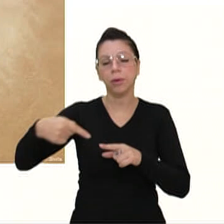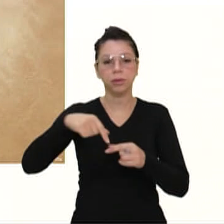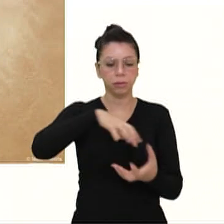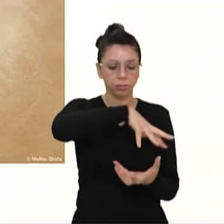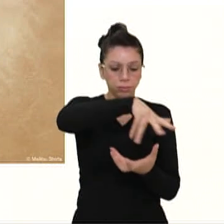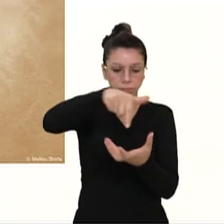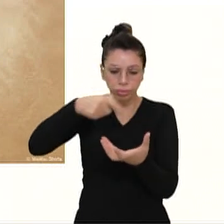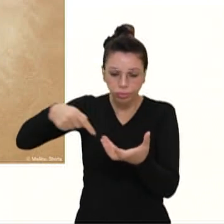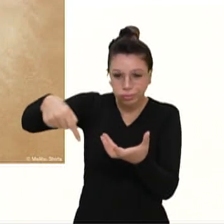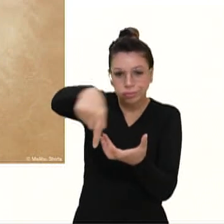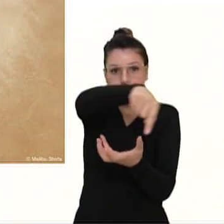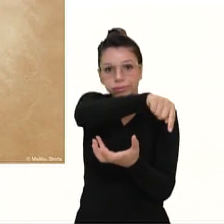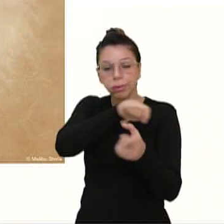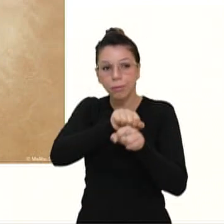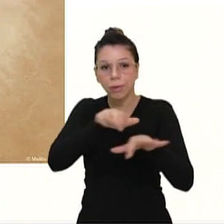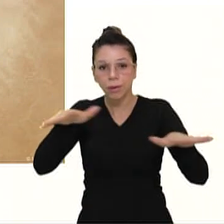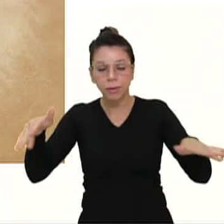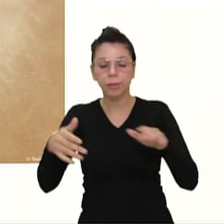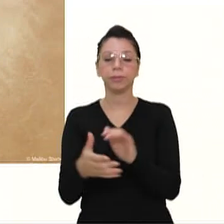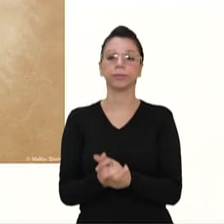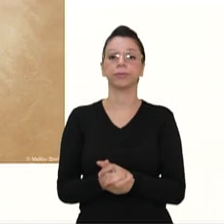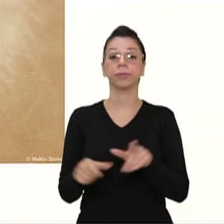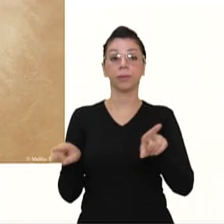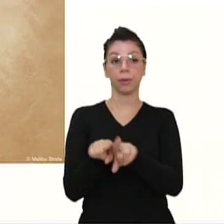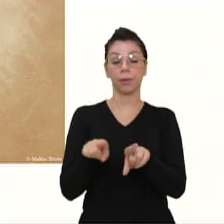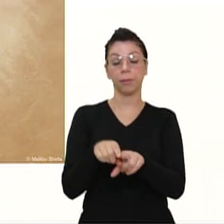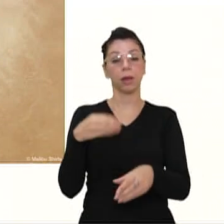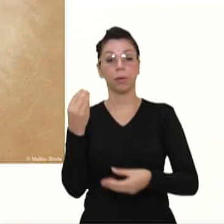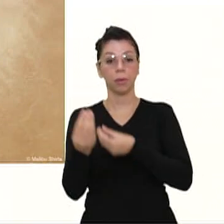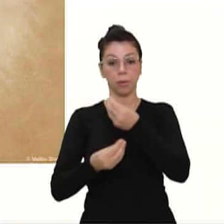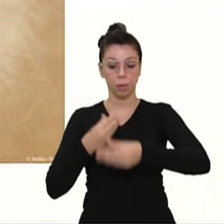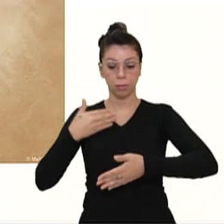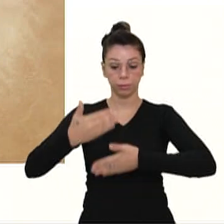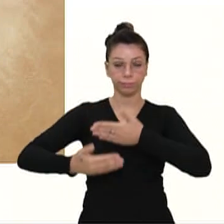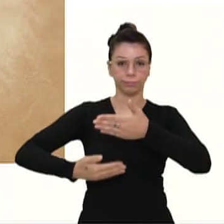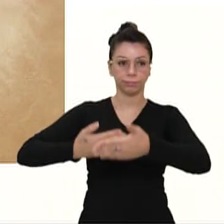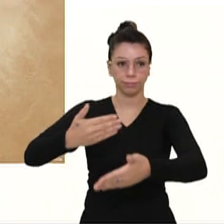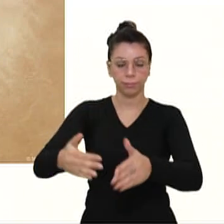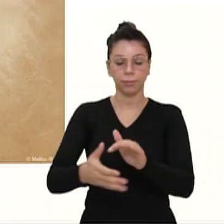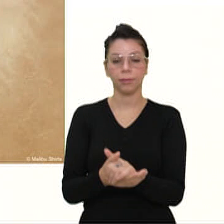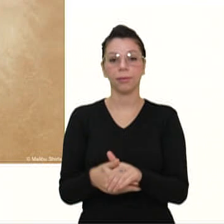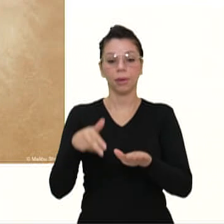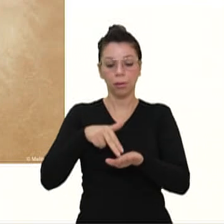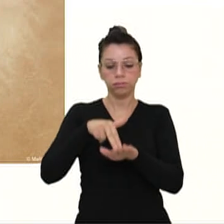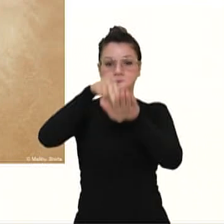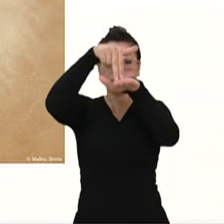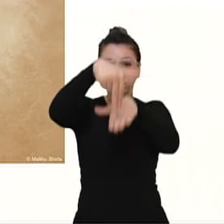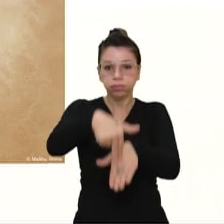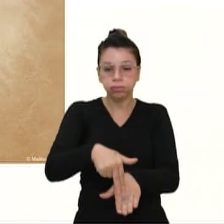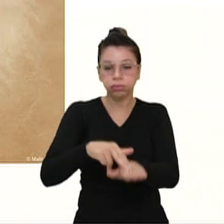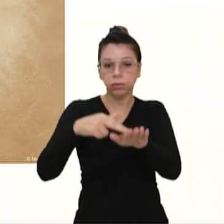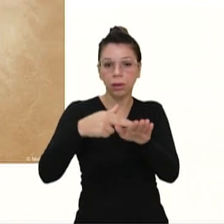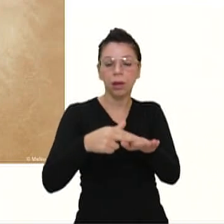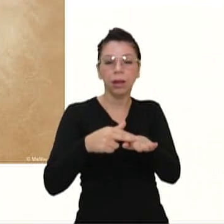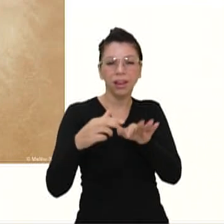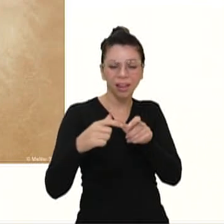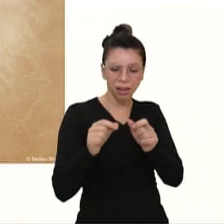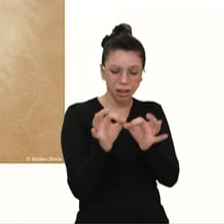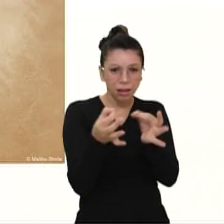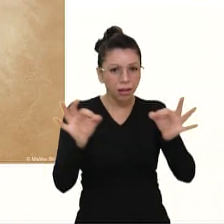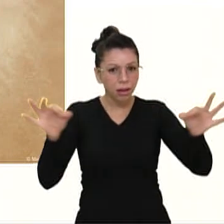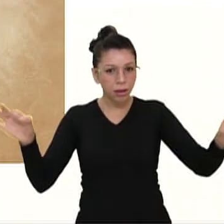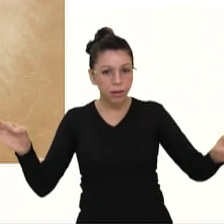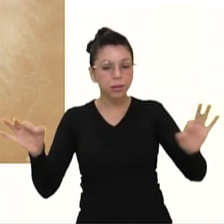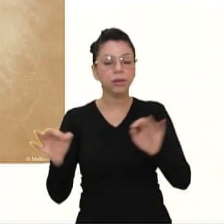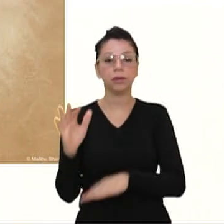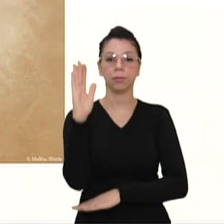Estudamos sobre a evolução das pranchas, vimos como ela surgiu. Então, elas eram pranchas muito maiores, feitas de madeira, e com a